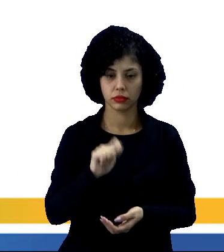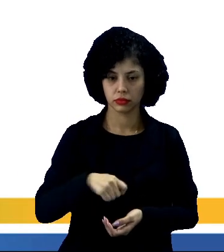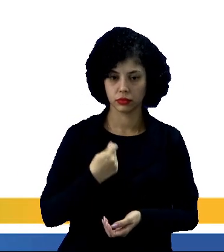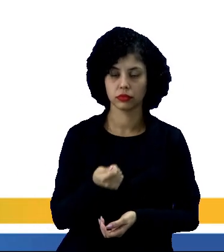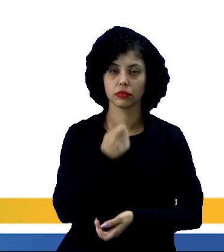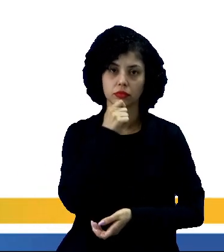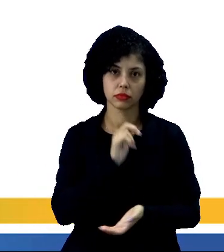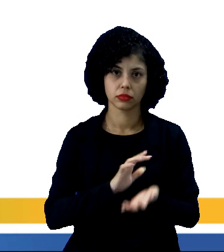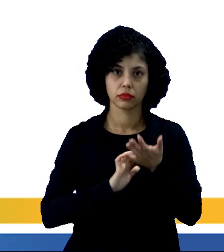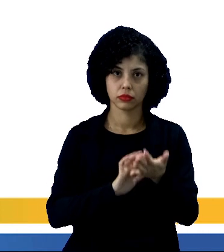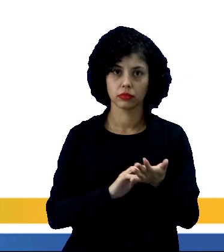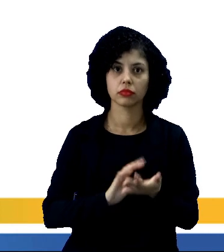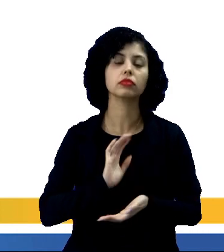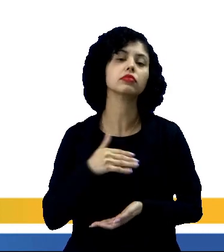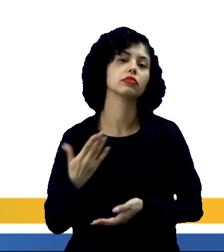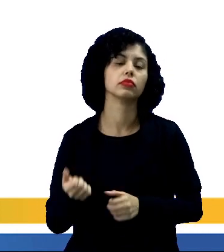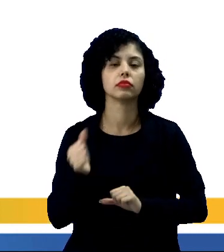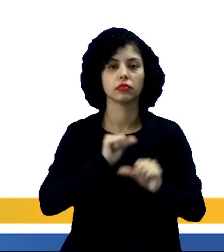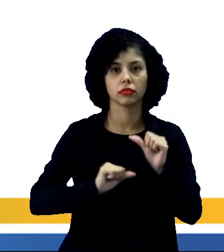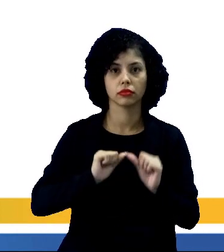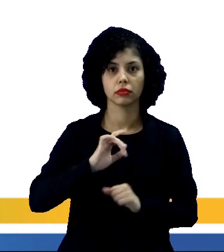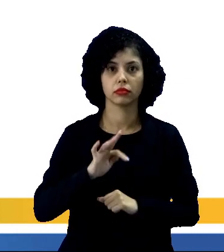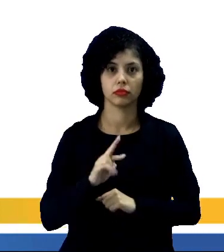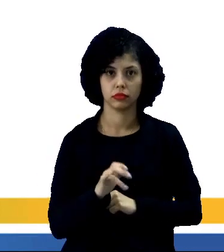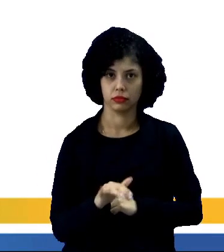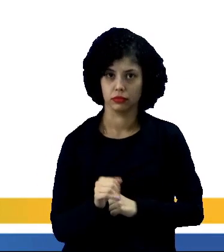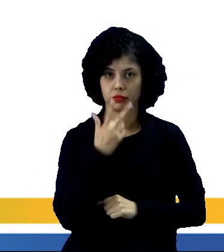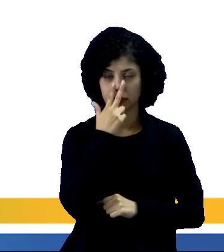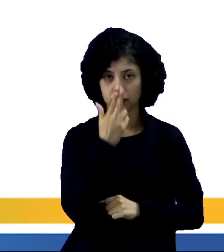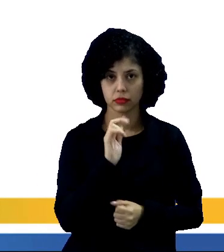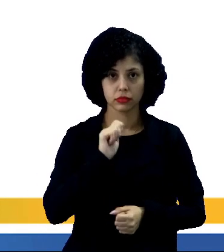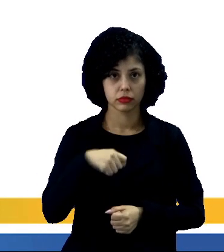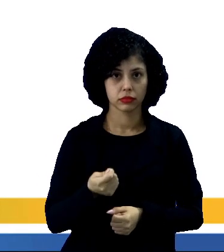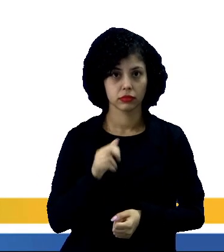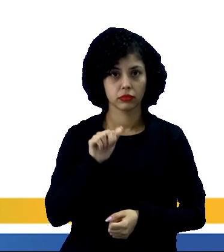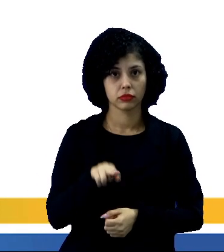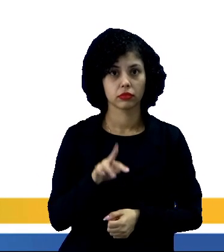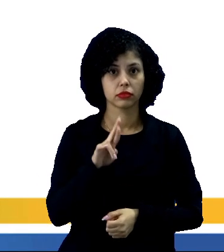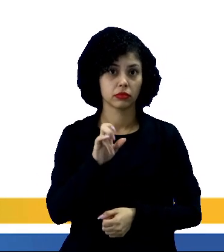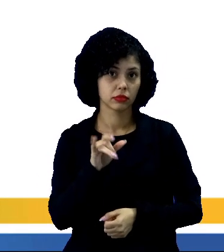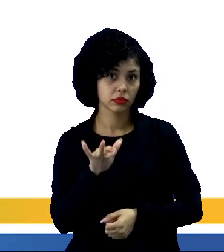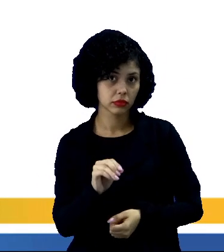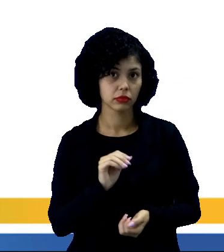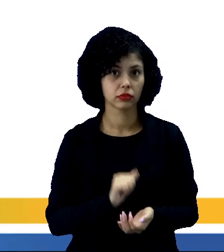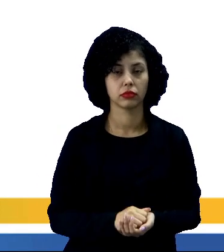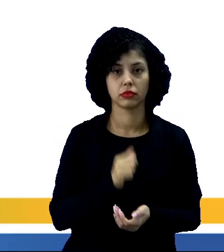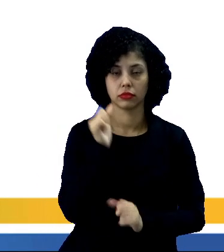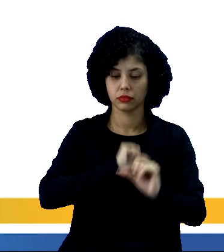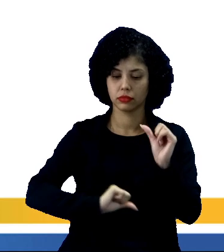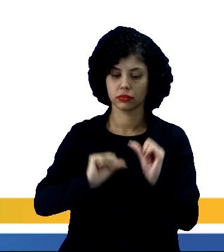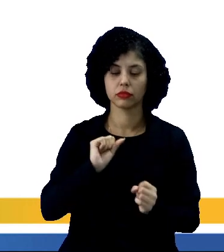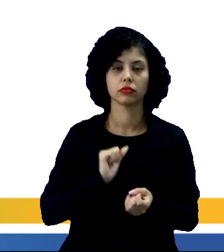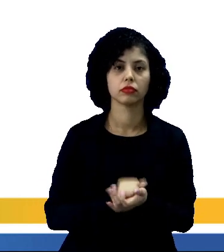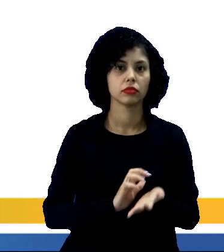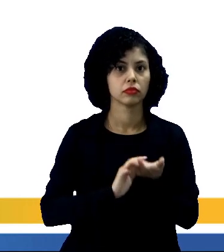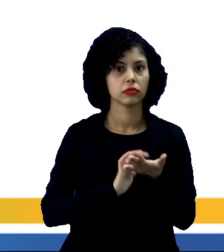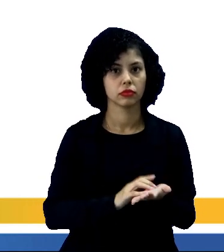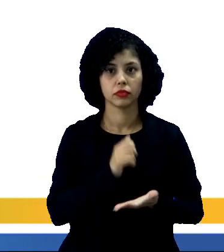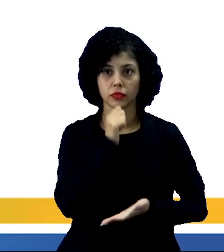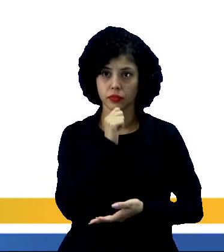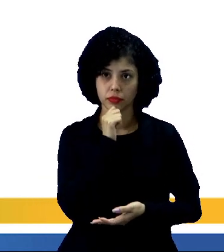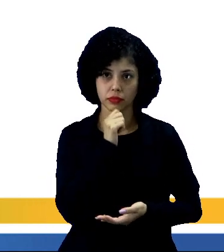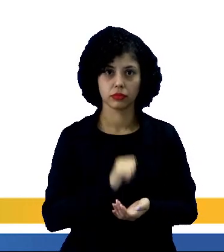sinal de áudio digital, quando convertido, assemelha-se a um sinal analógico, ao contrário de um sinal digital